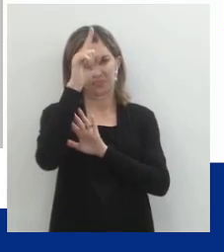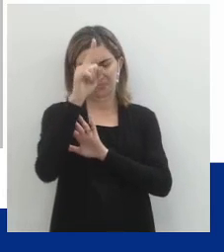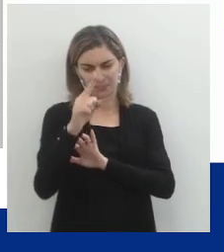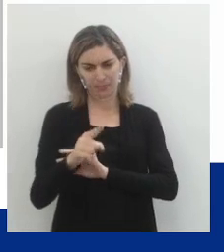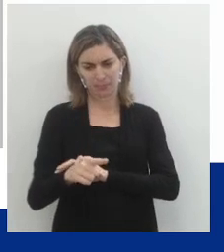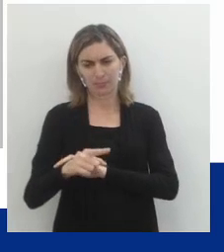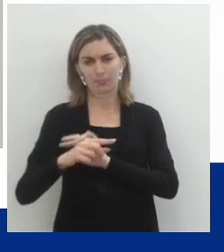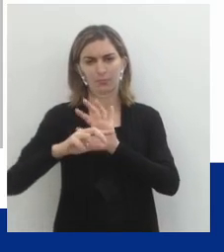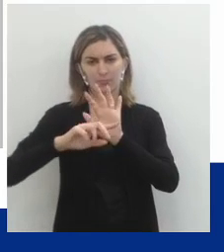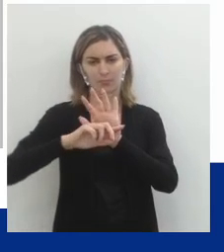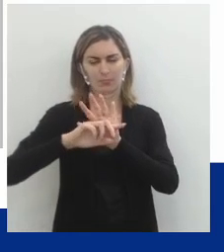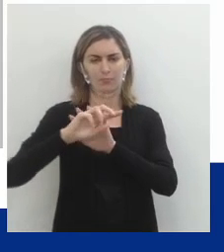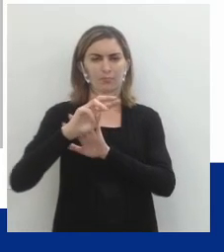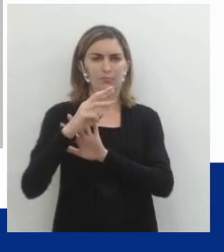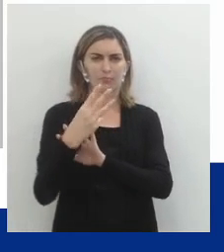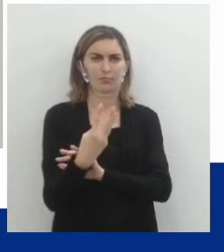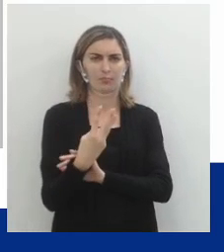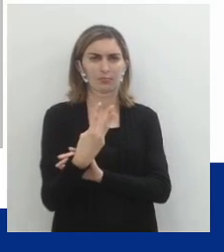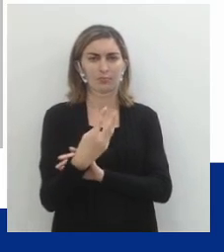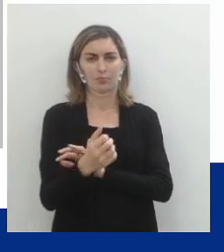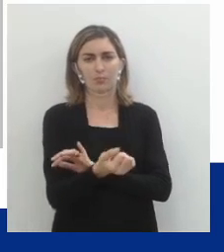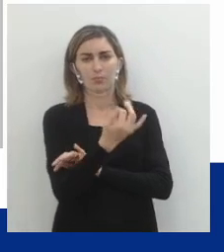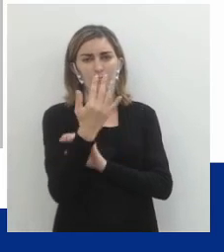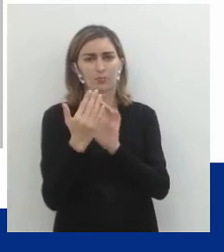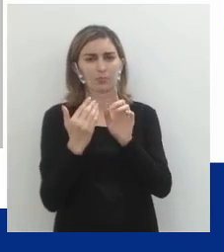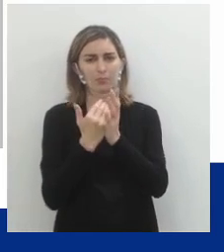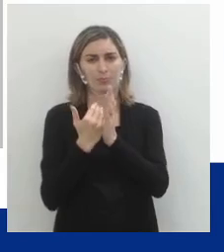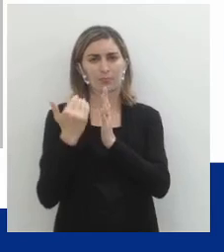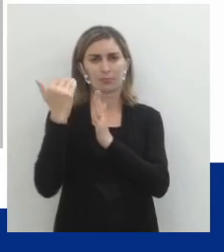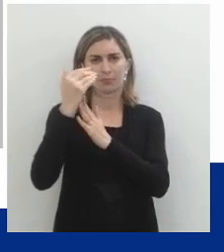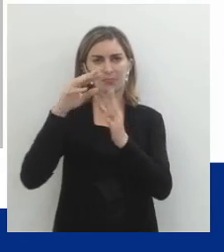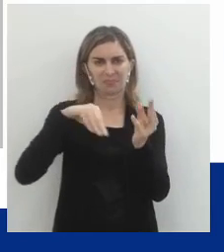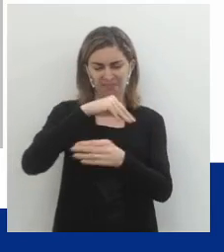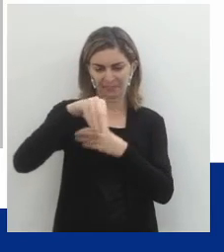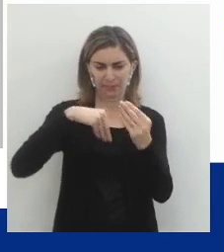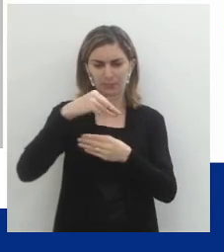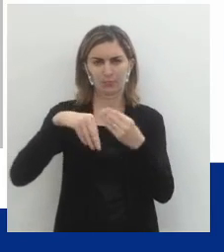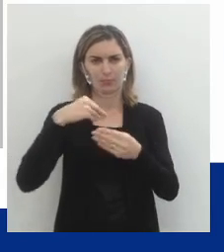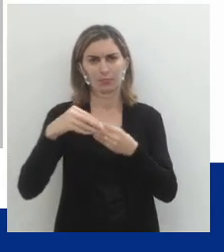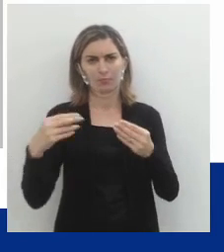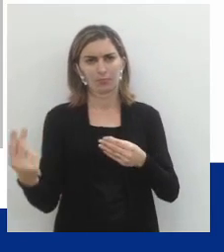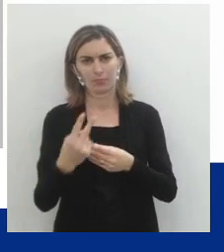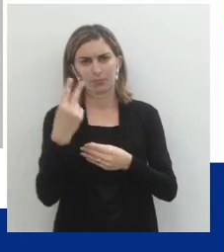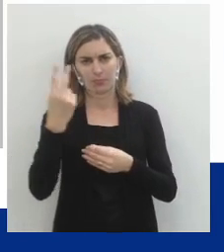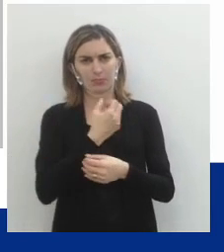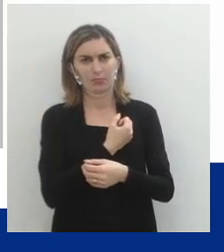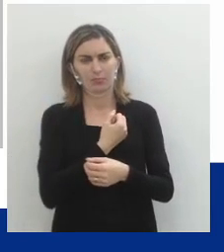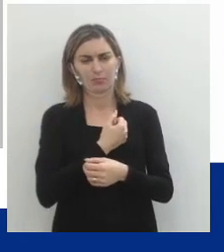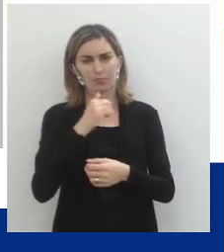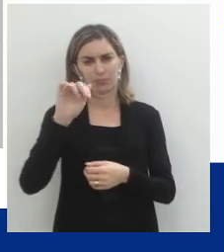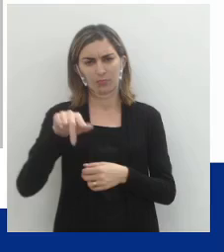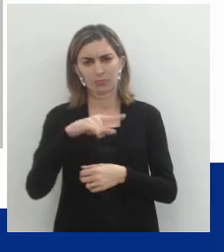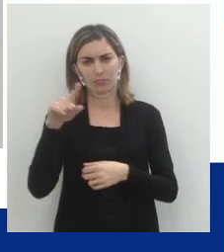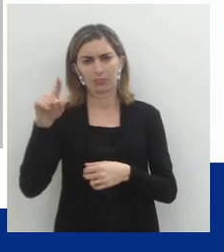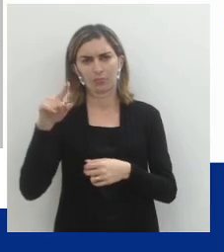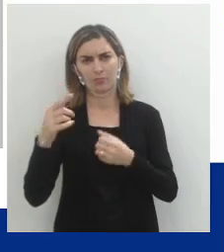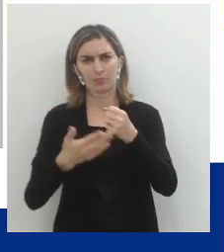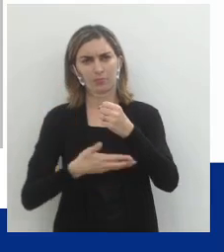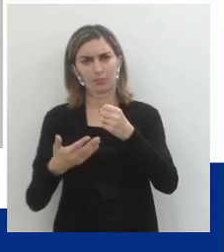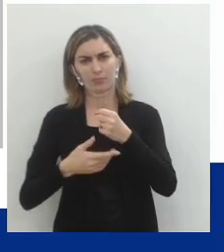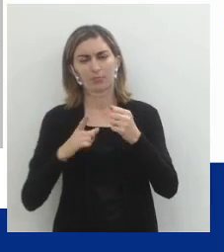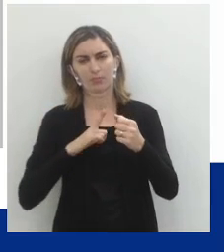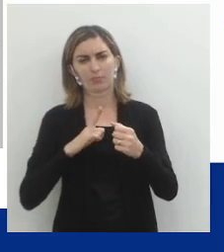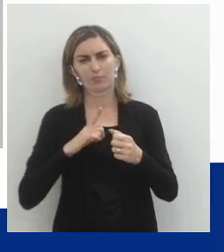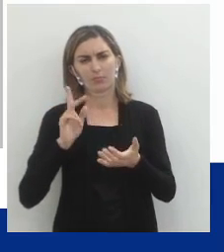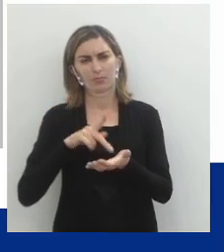aqui. Então, observe que quanto mais eu começar a misturar aqui os valores numéricos na função base seno de x, eu